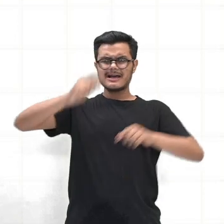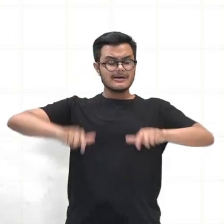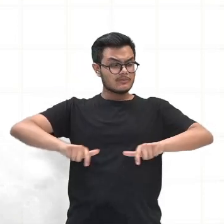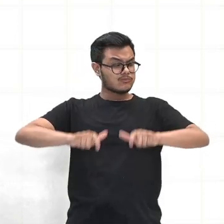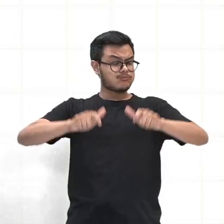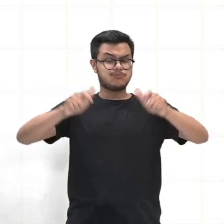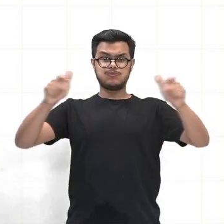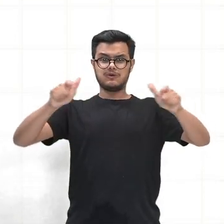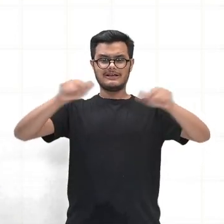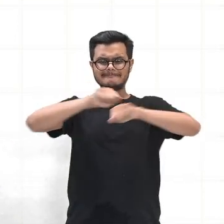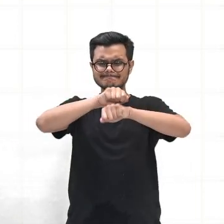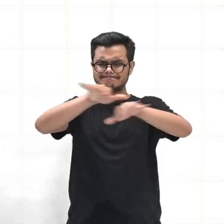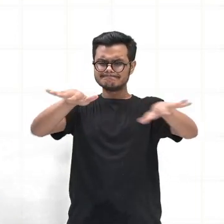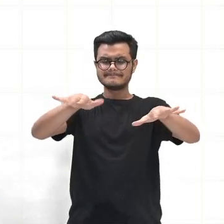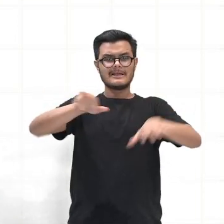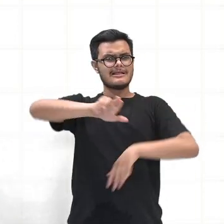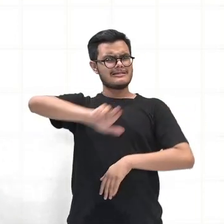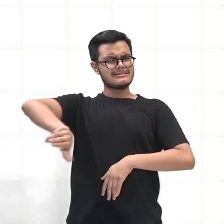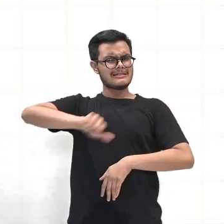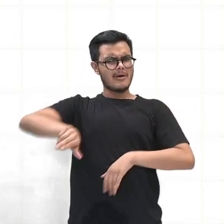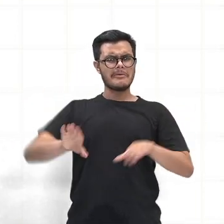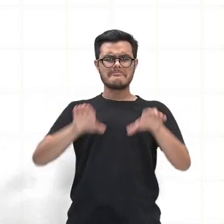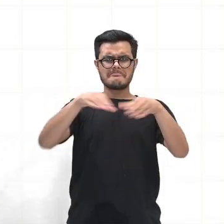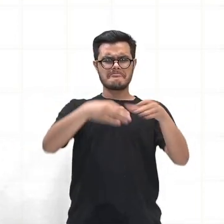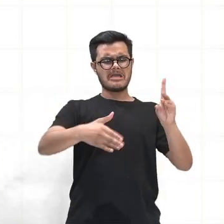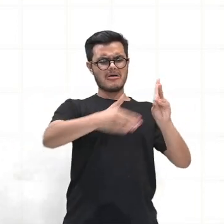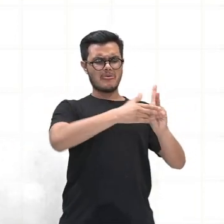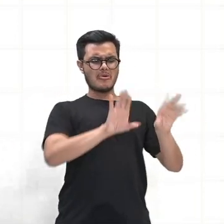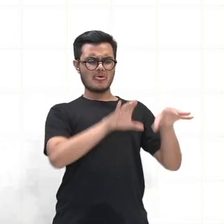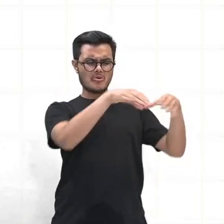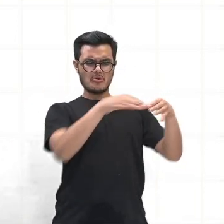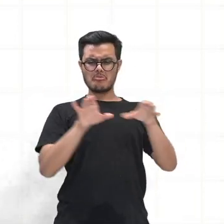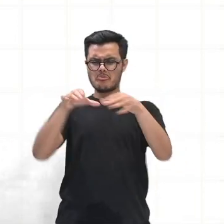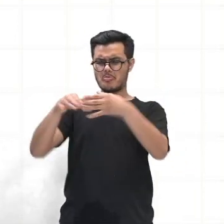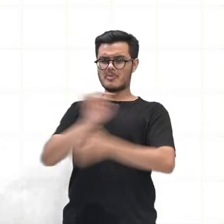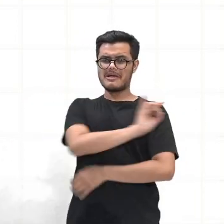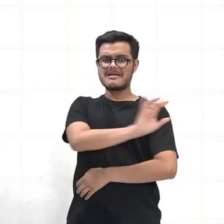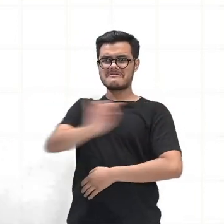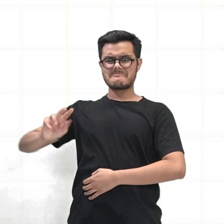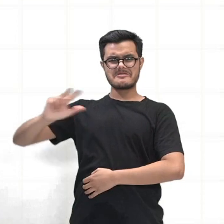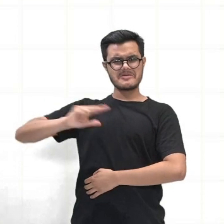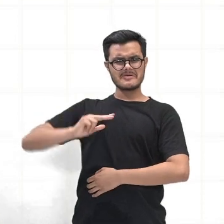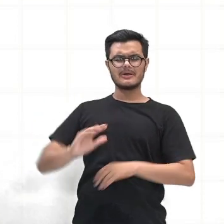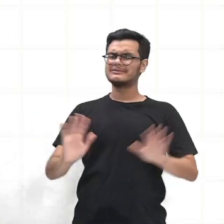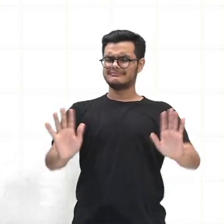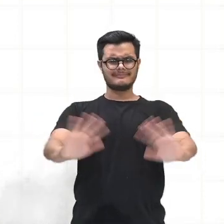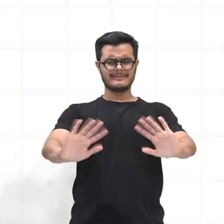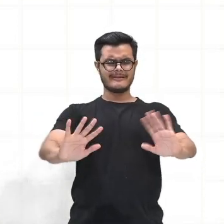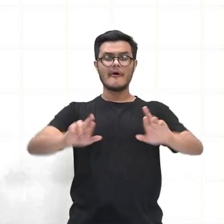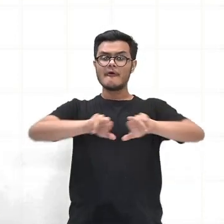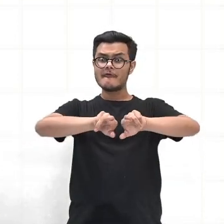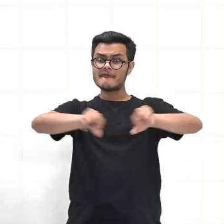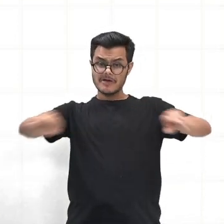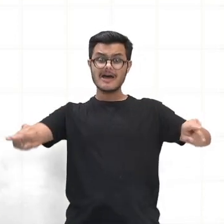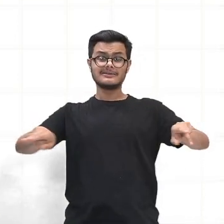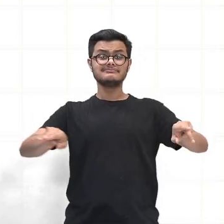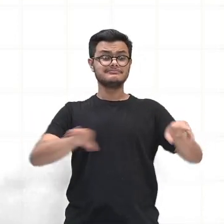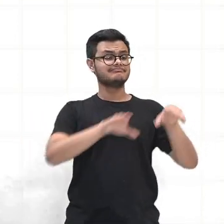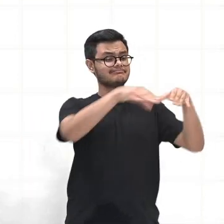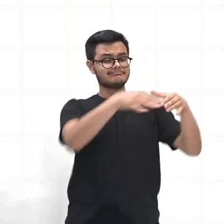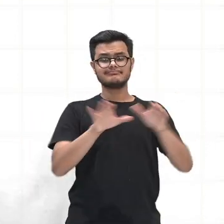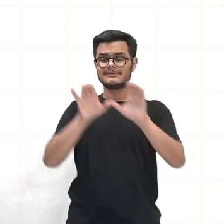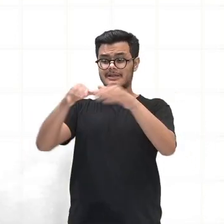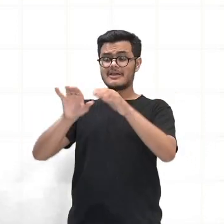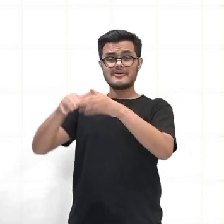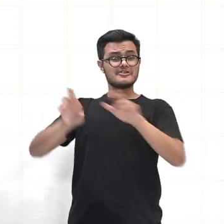da região. Não era só na etnia tal ou etnia tal. E existia também as diferenças das